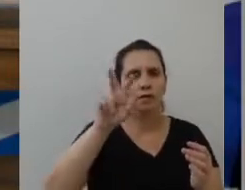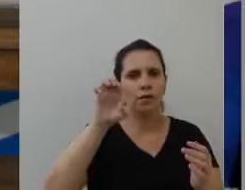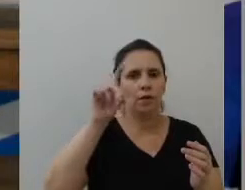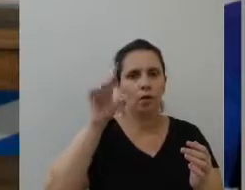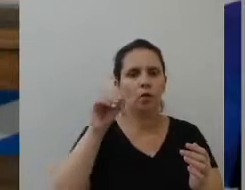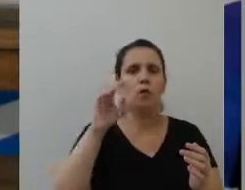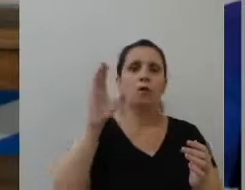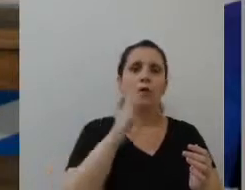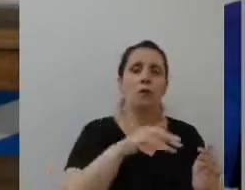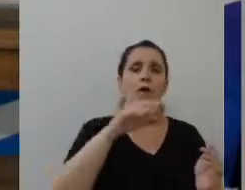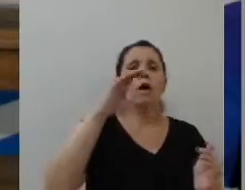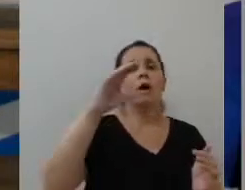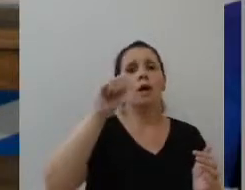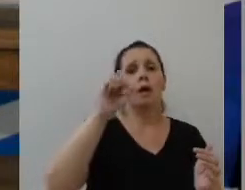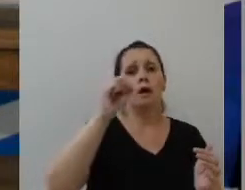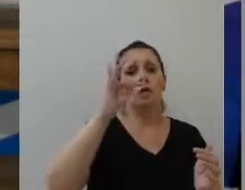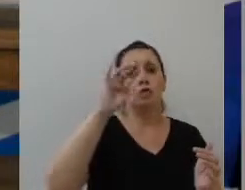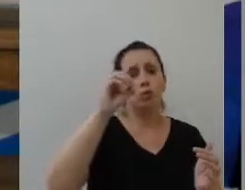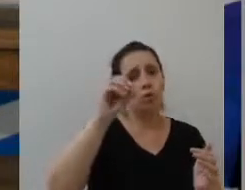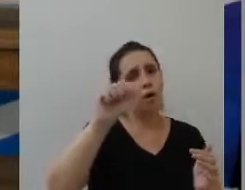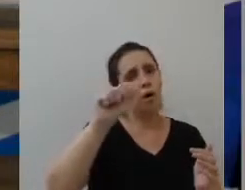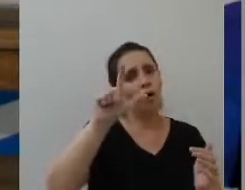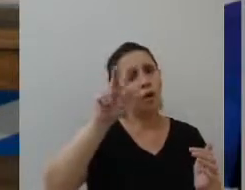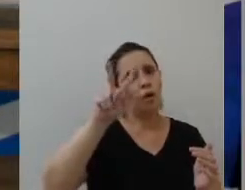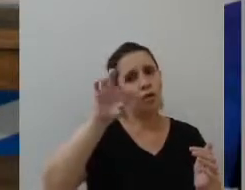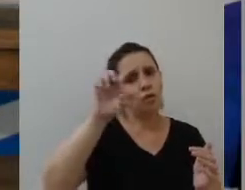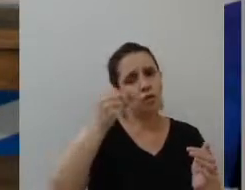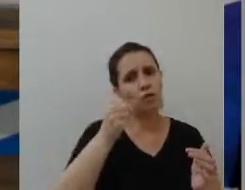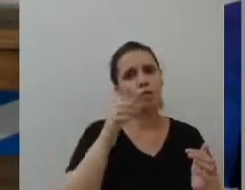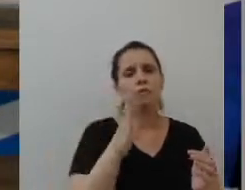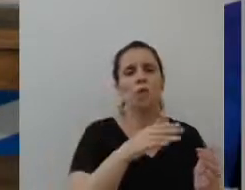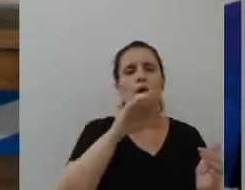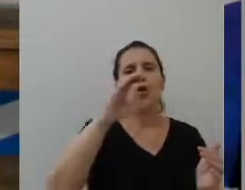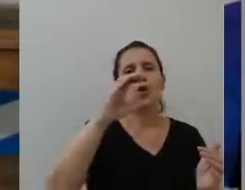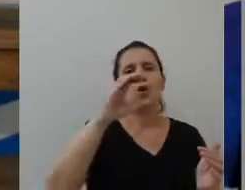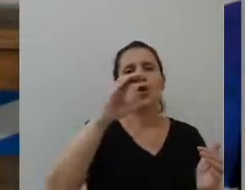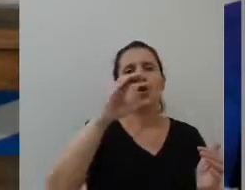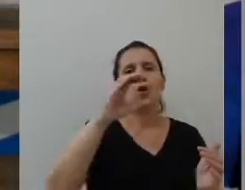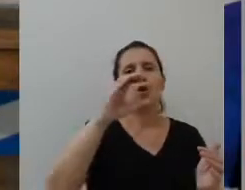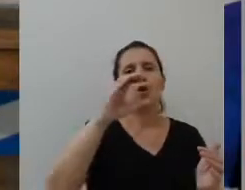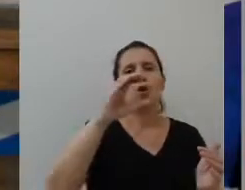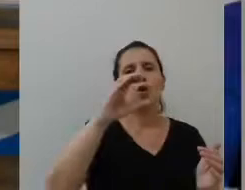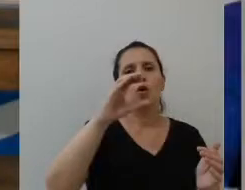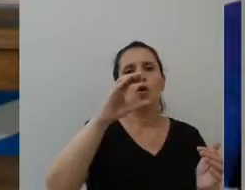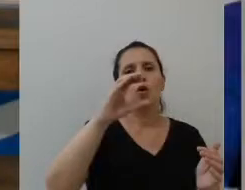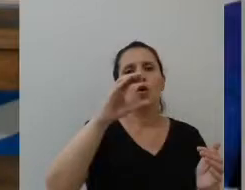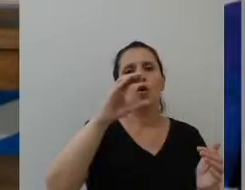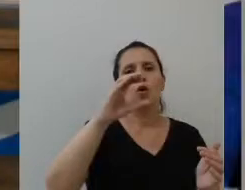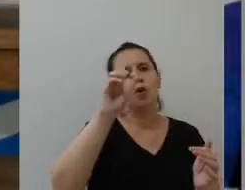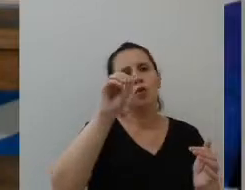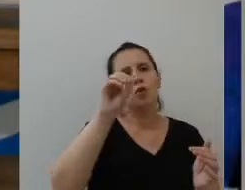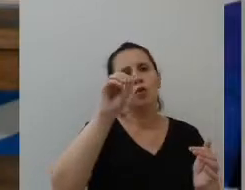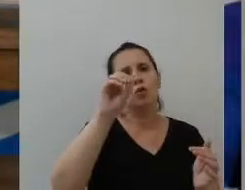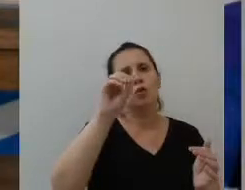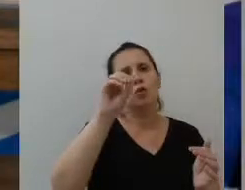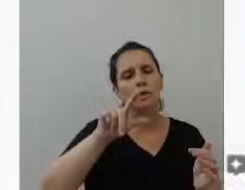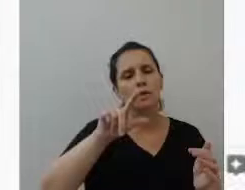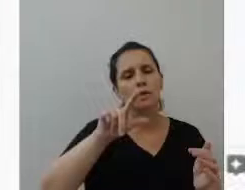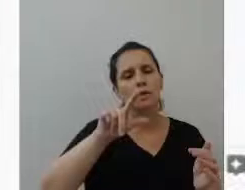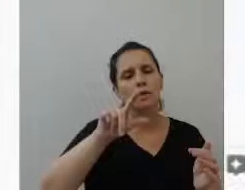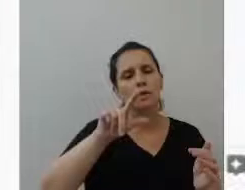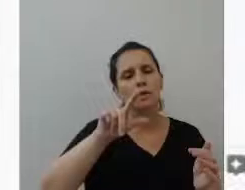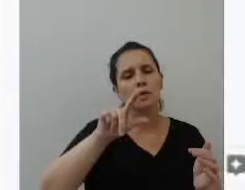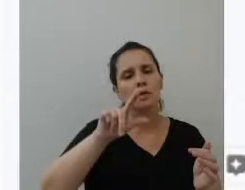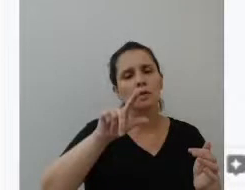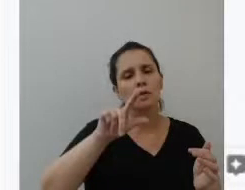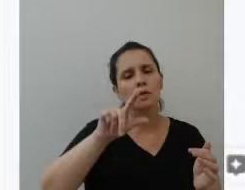Castro Alves, tá? Olavo Bilac, do Parnasianismo, Cruz e Souza, do Simbolismo. Esses aí para o segundo ano são bem importantes. Gonçalves Dias